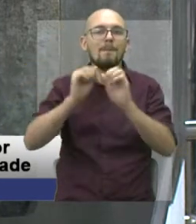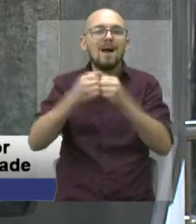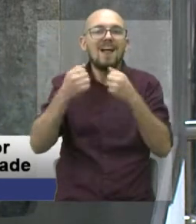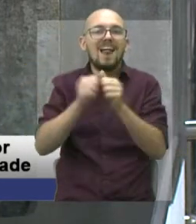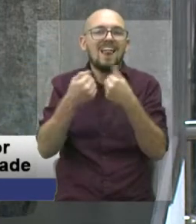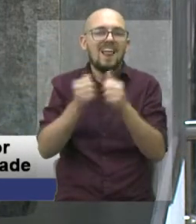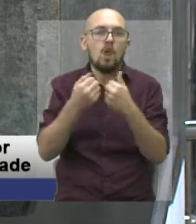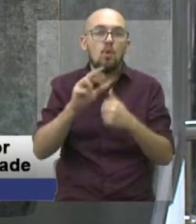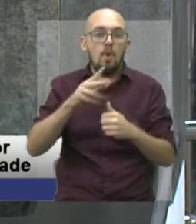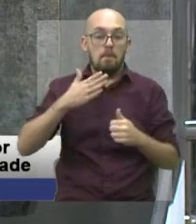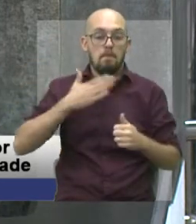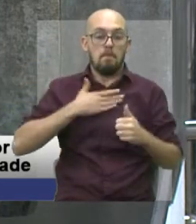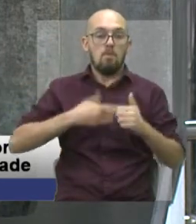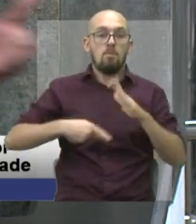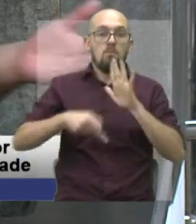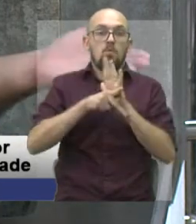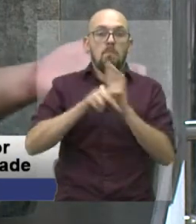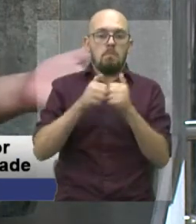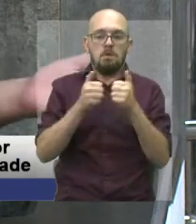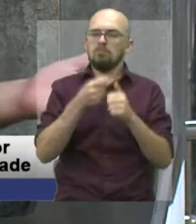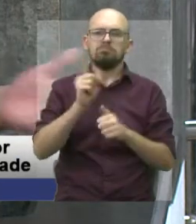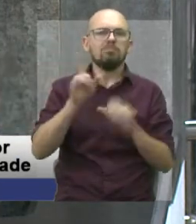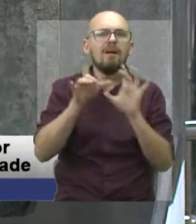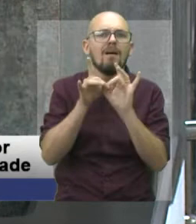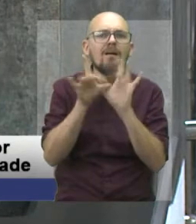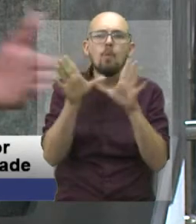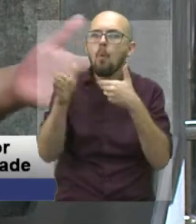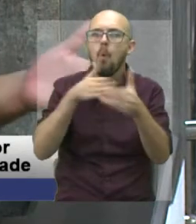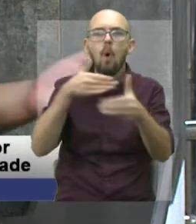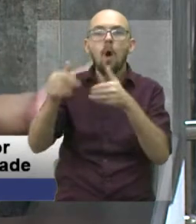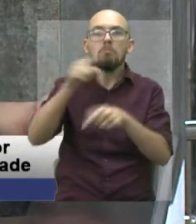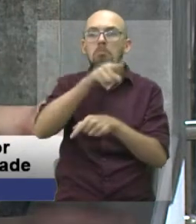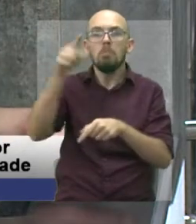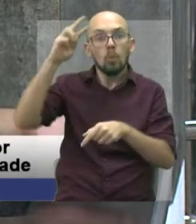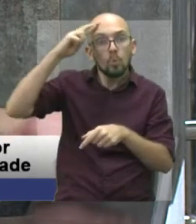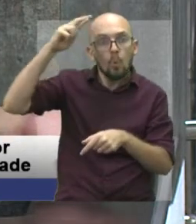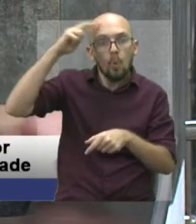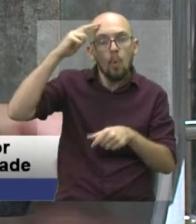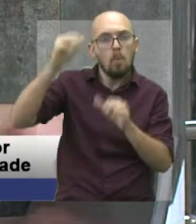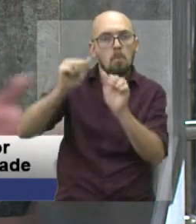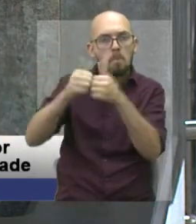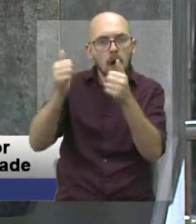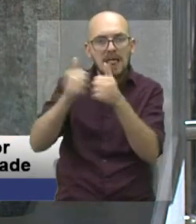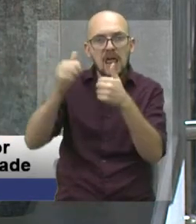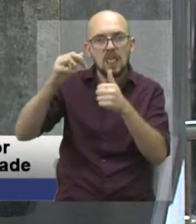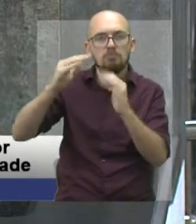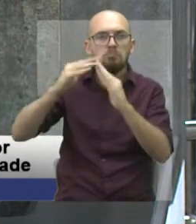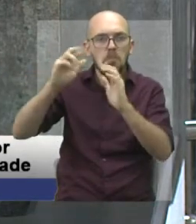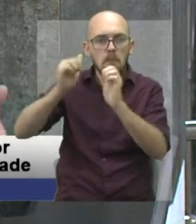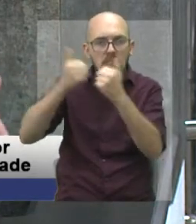a só a minha padaria, está aberto a todas as outras padarias, a todos quem queira participar.